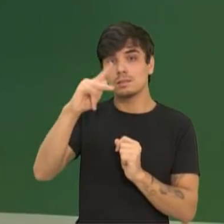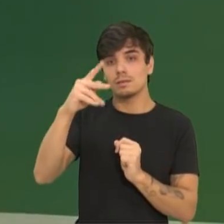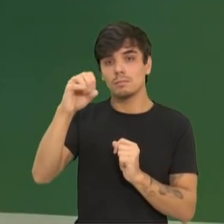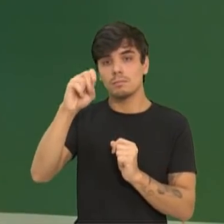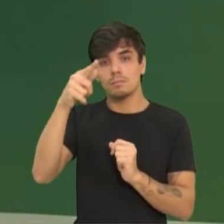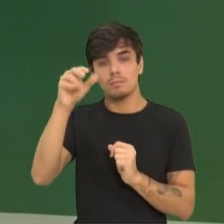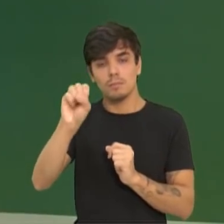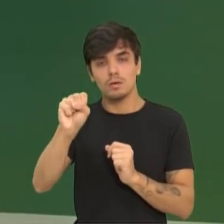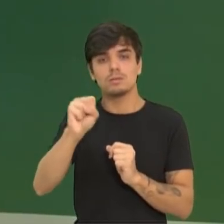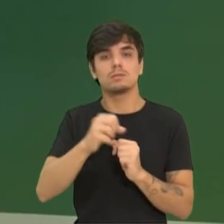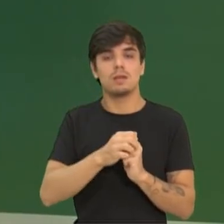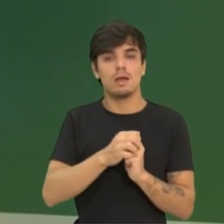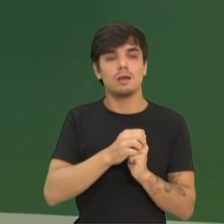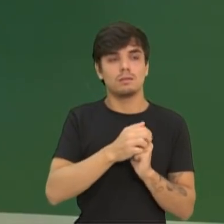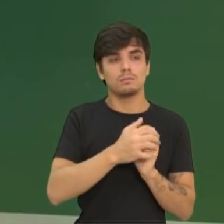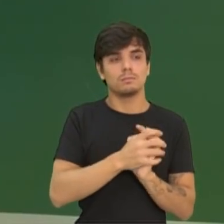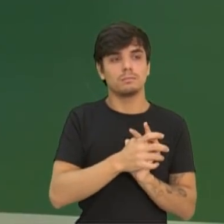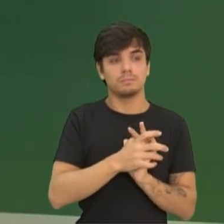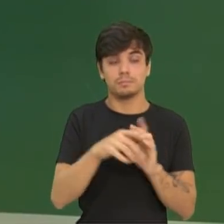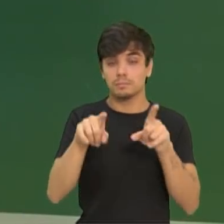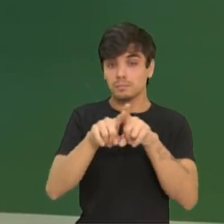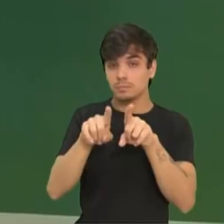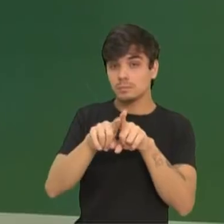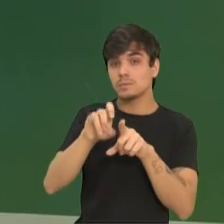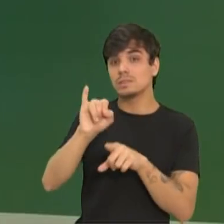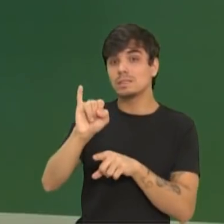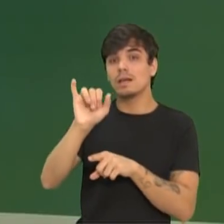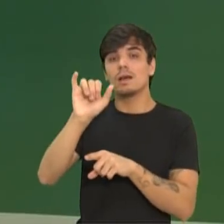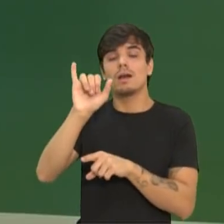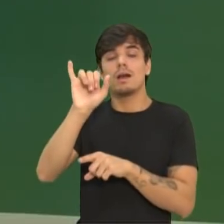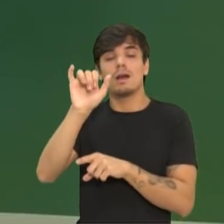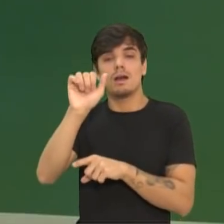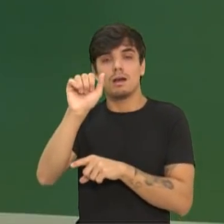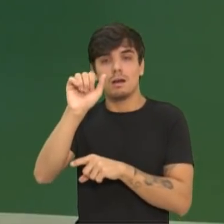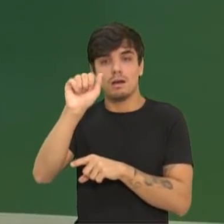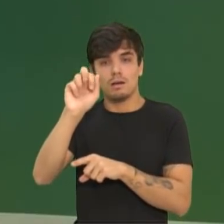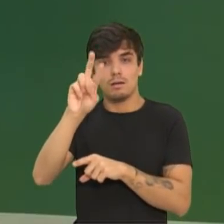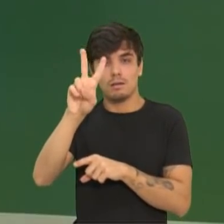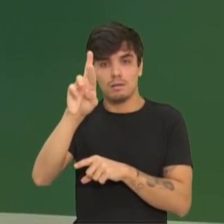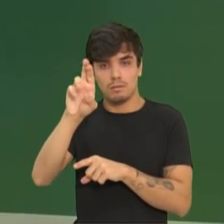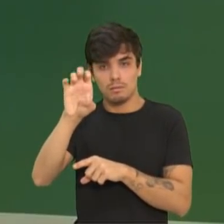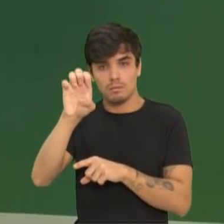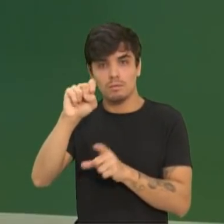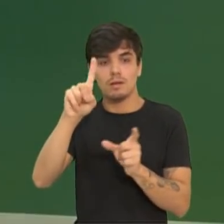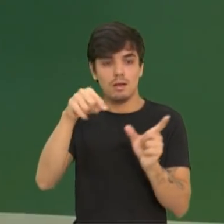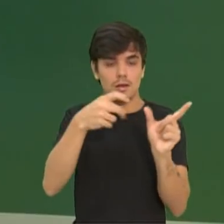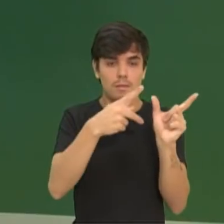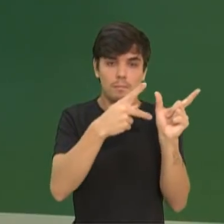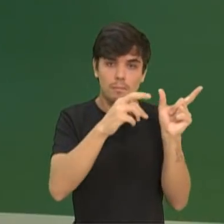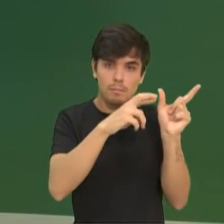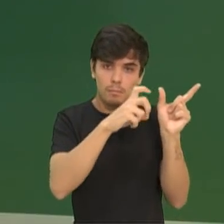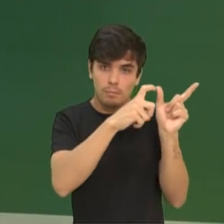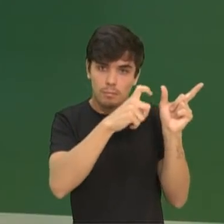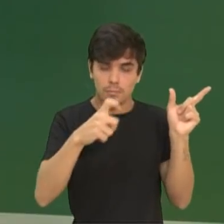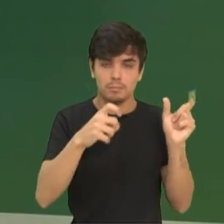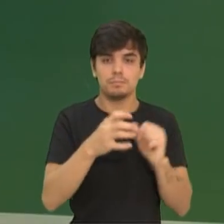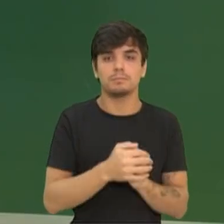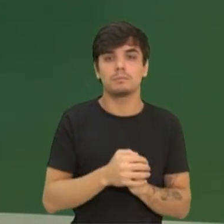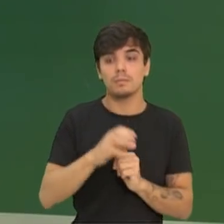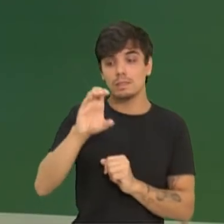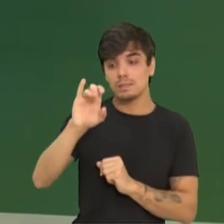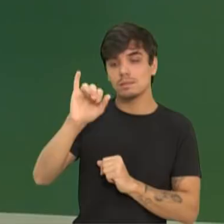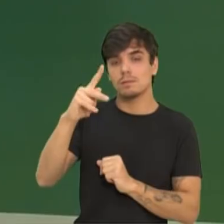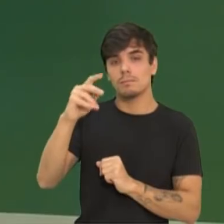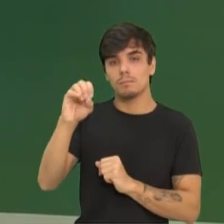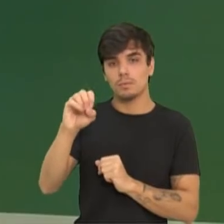é a tônica. Se árvores tem a penúltima tônica, ela é uma proparoxítona. Se cipós tem a